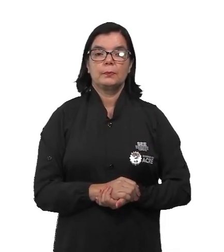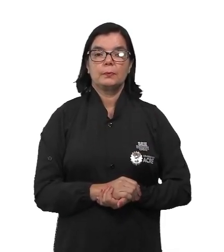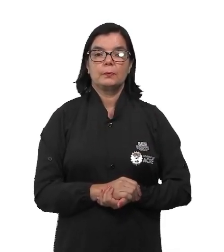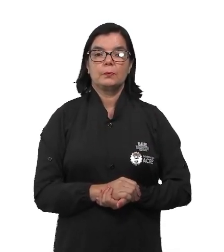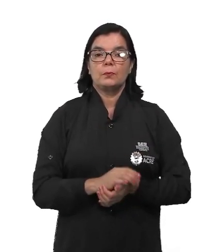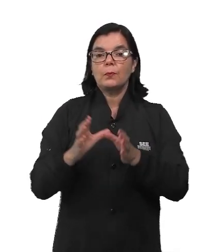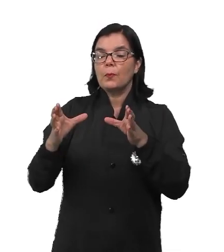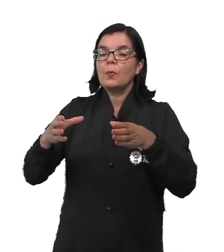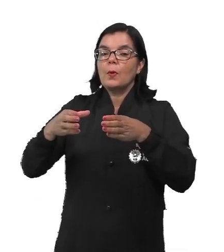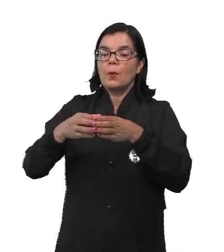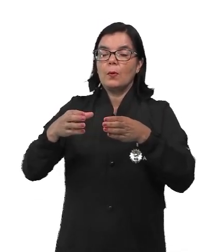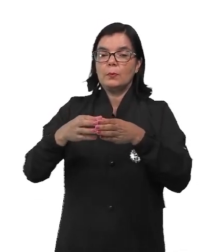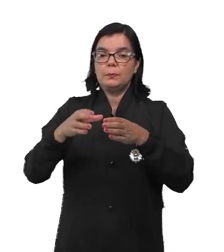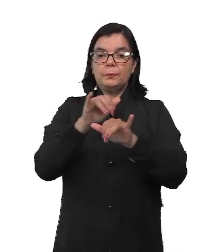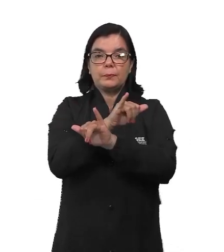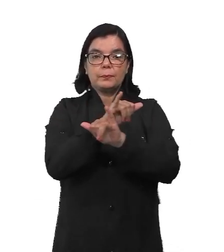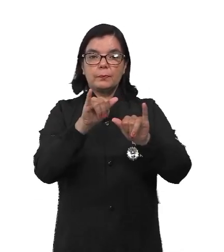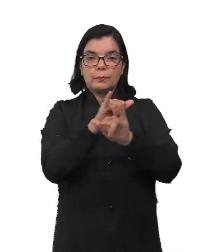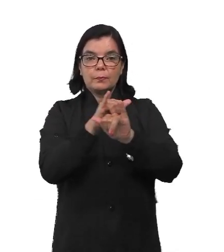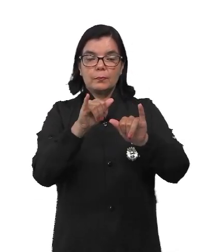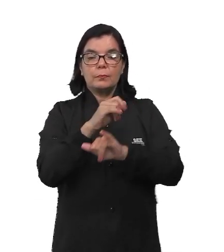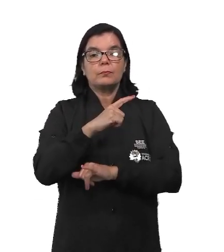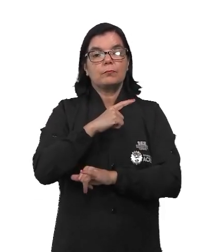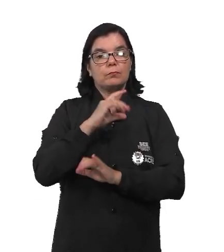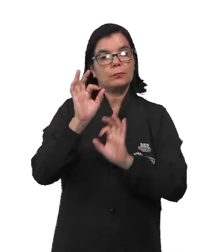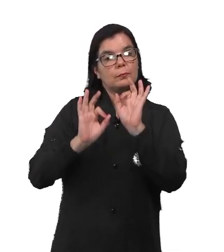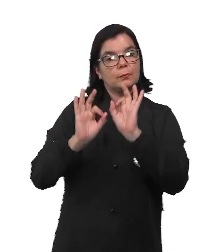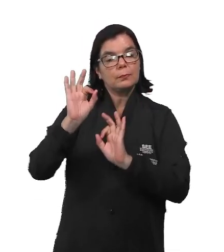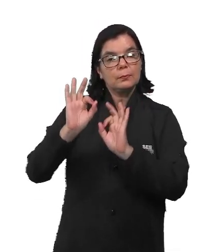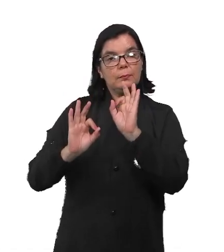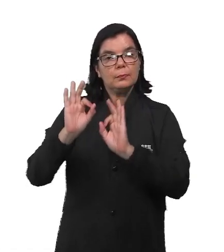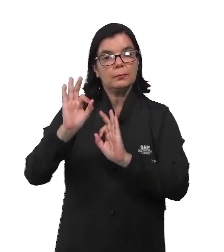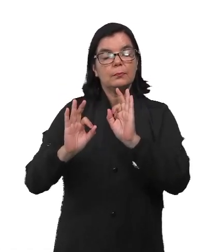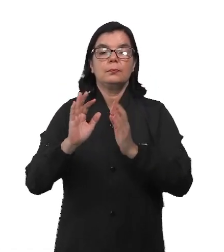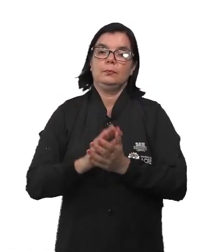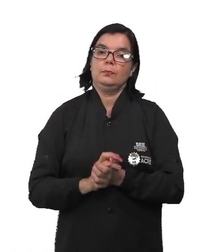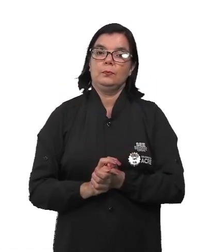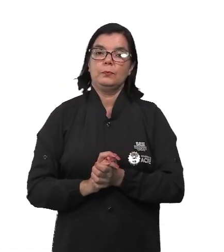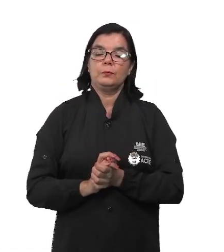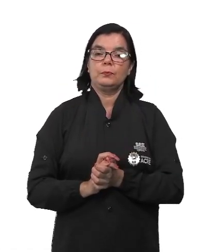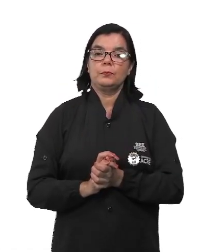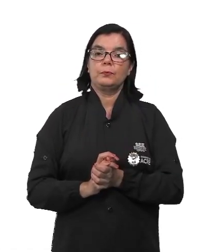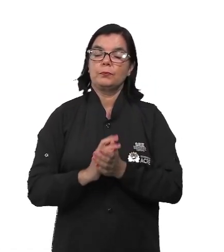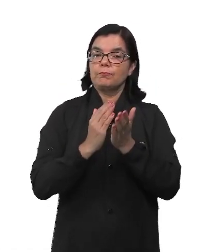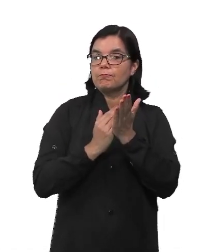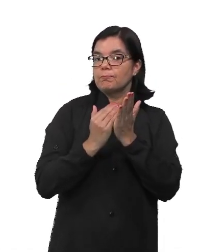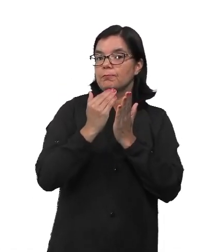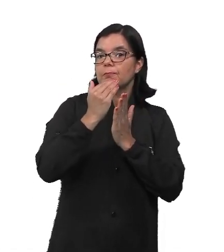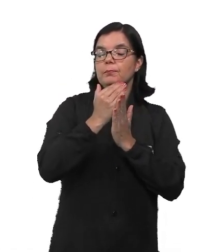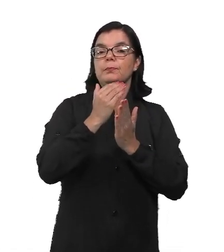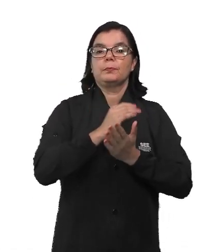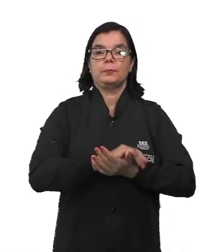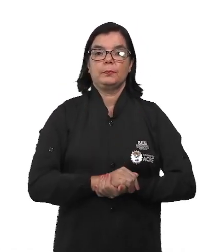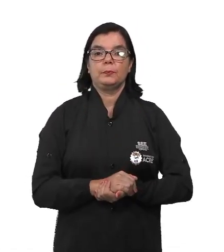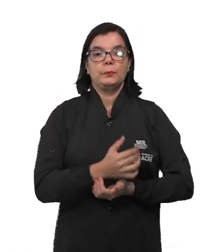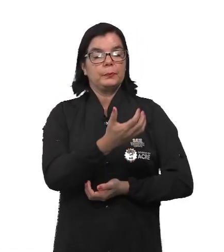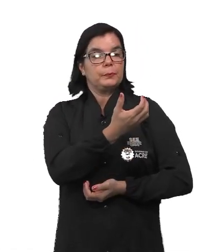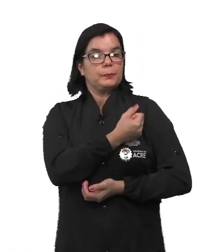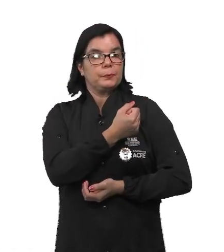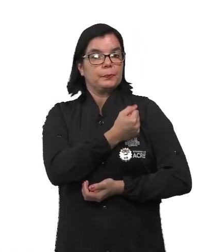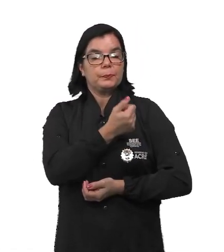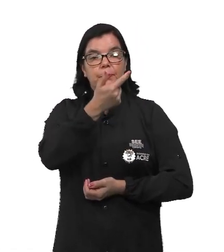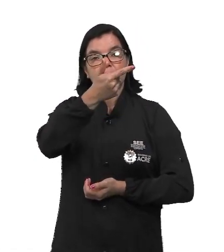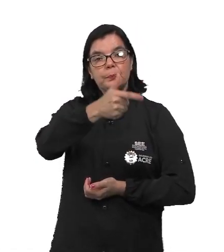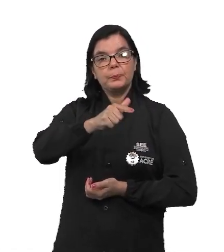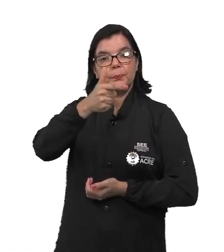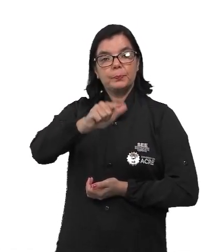Esse conjunto de dados, que está organizado em forma crescente, os valores que mais se